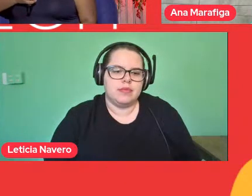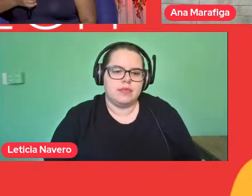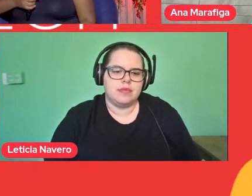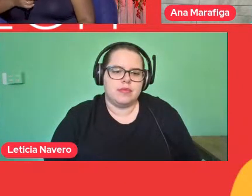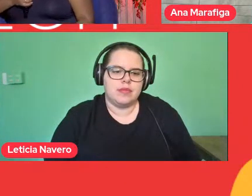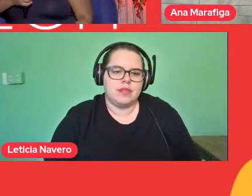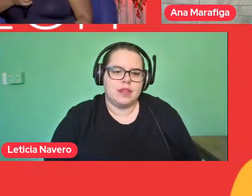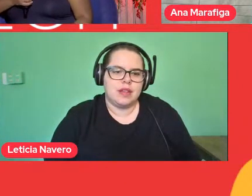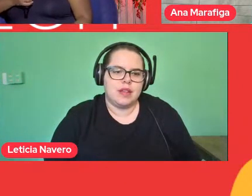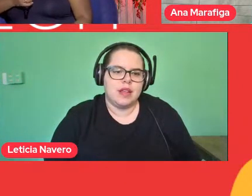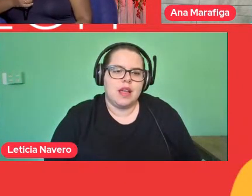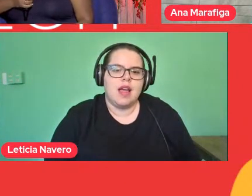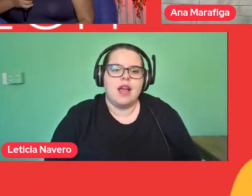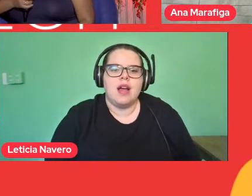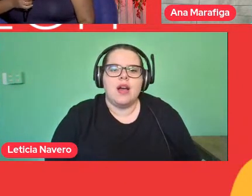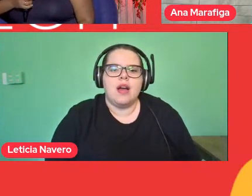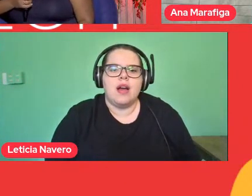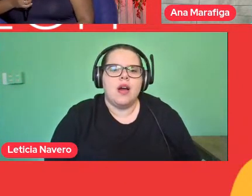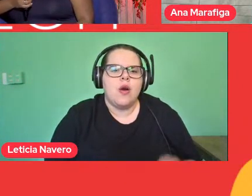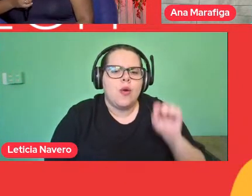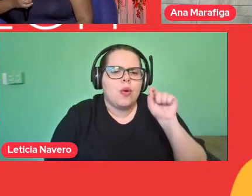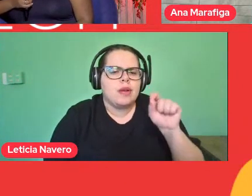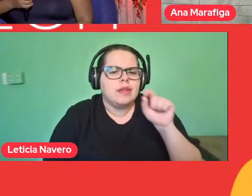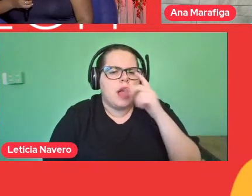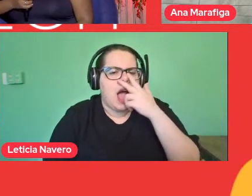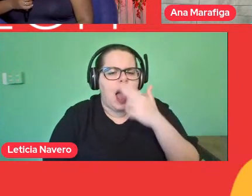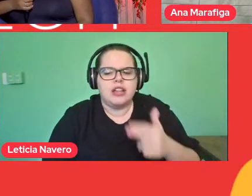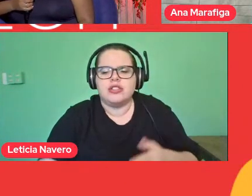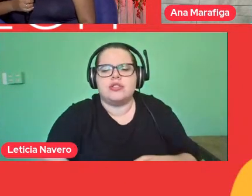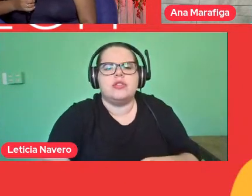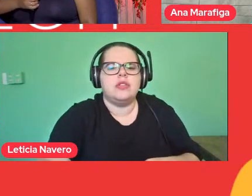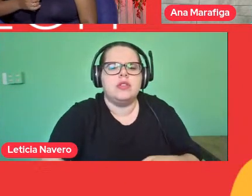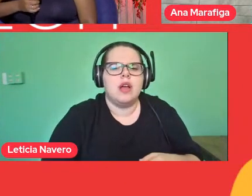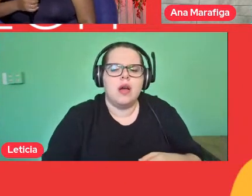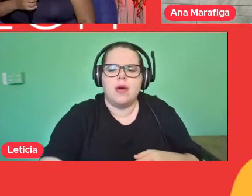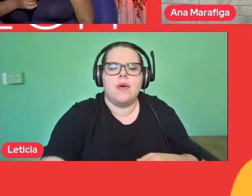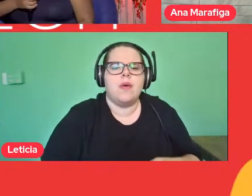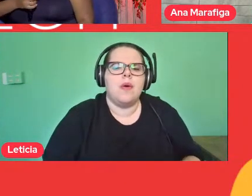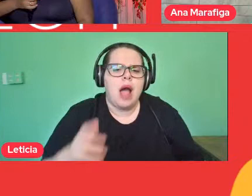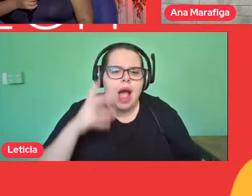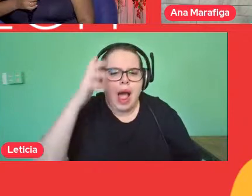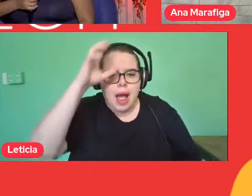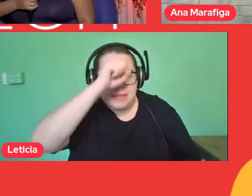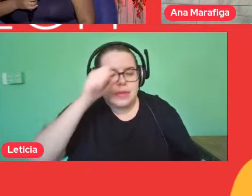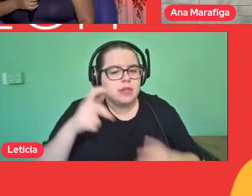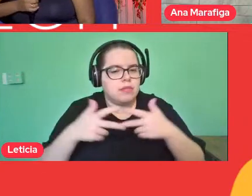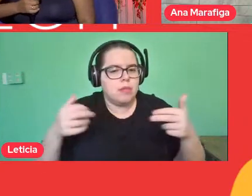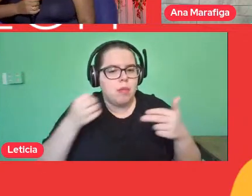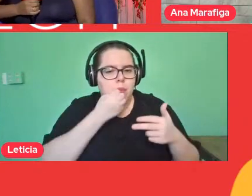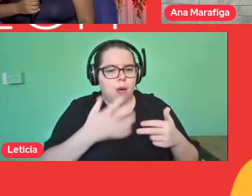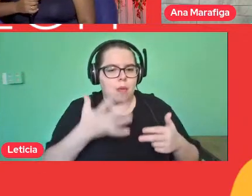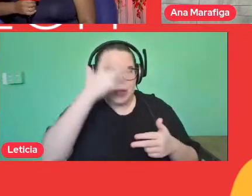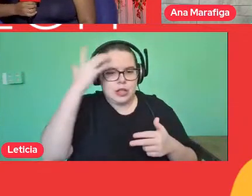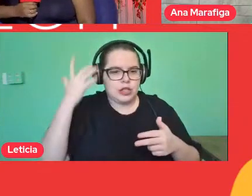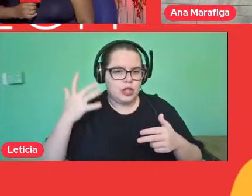Legal. E, Rê, quais são, do seu ponto de vista, os aprendizados aí para ser uma boa pessoa